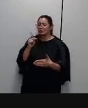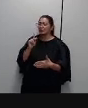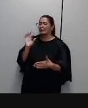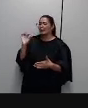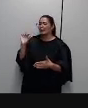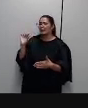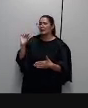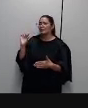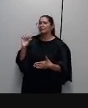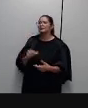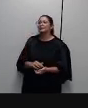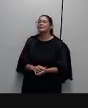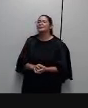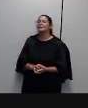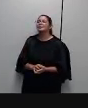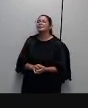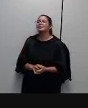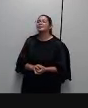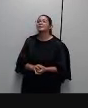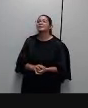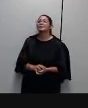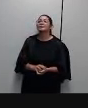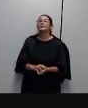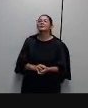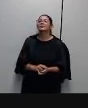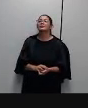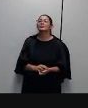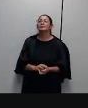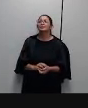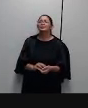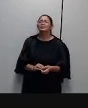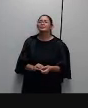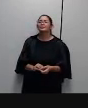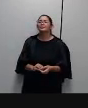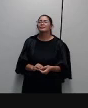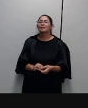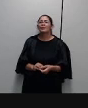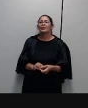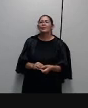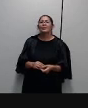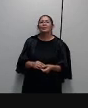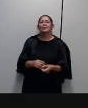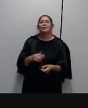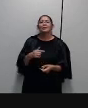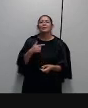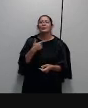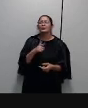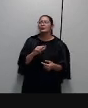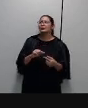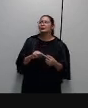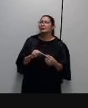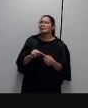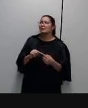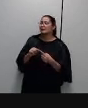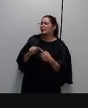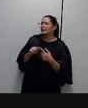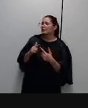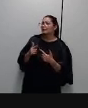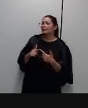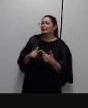manifestação é eu fui lá são as duas dois homens que me lembrei de tu beber